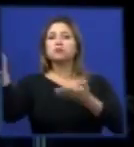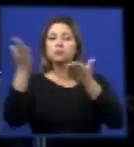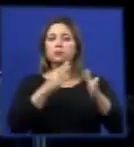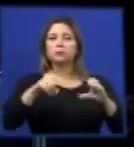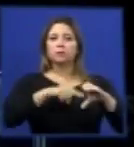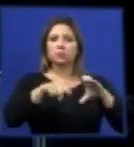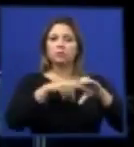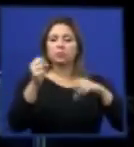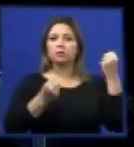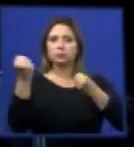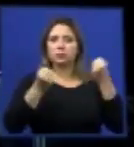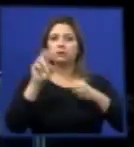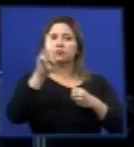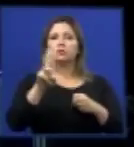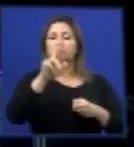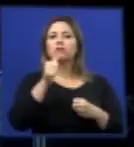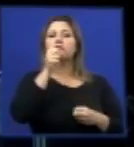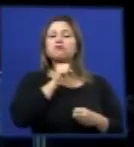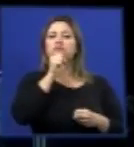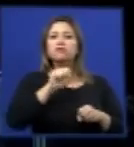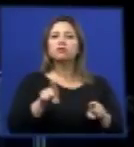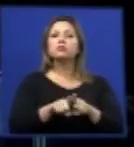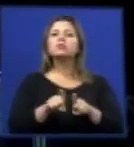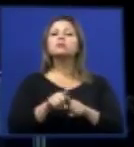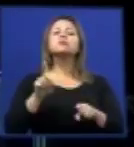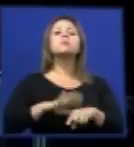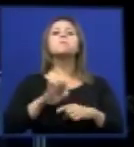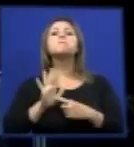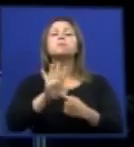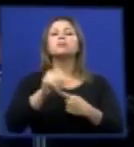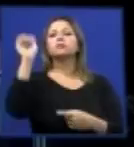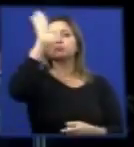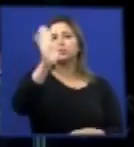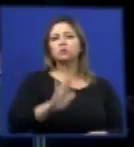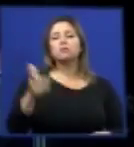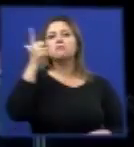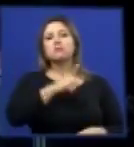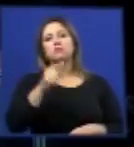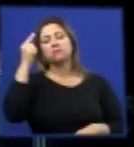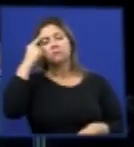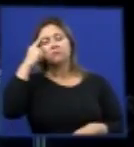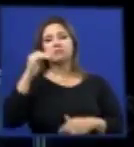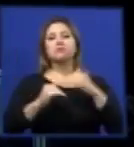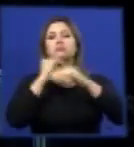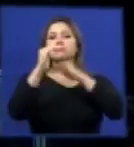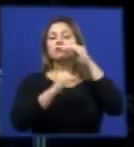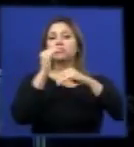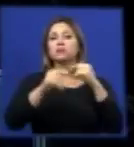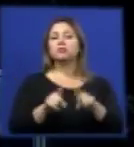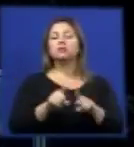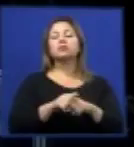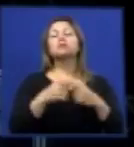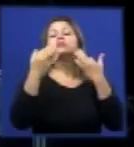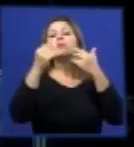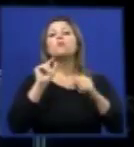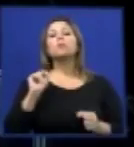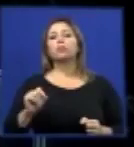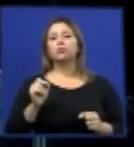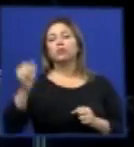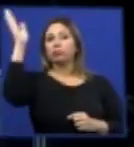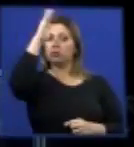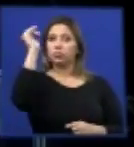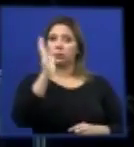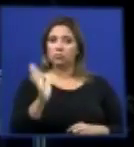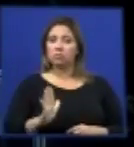usado um outro dado importante é a relevância que o Brasil tem adquirido nessa matéria infelizmente em outras palavras o Brasil